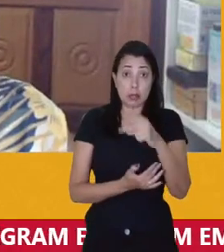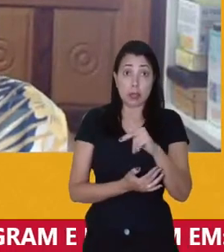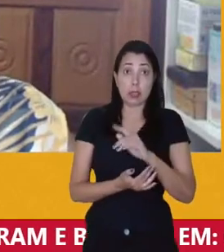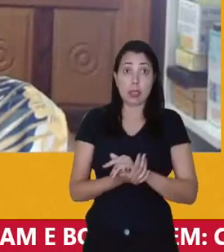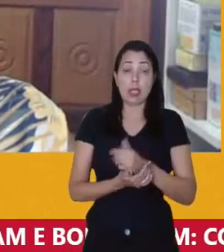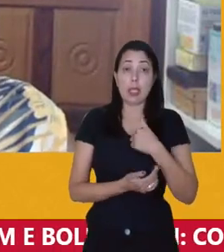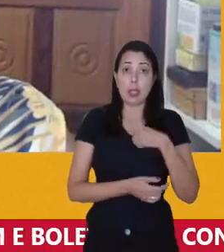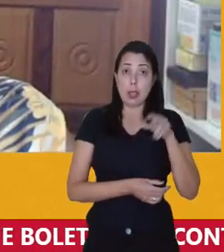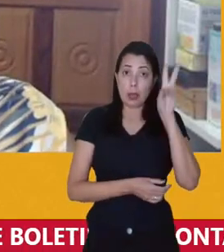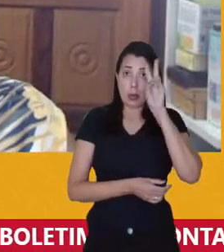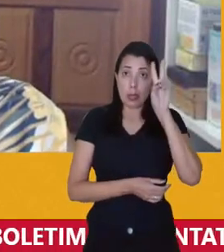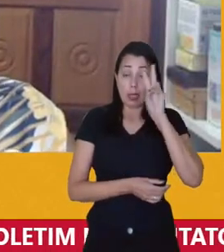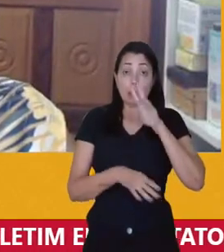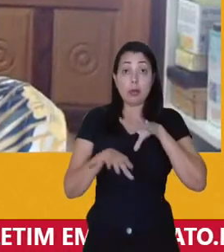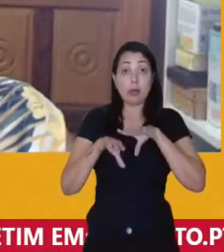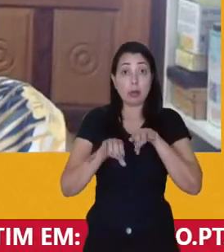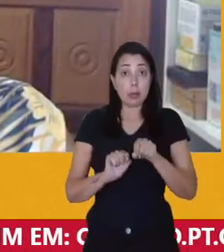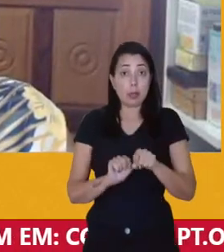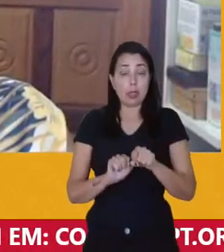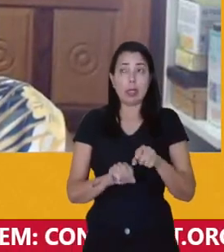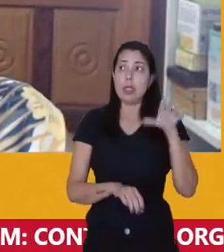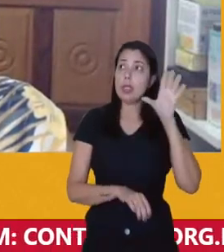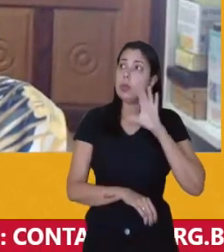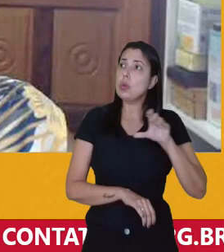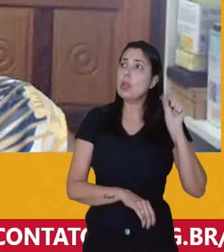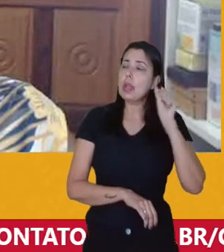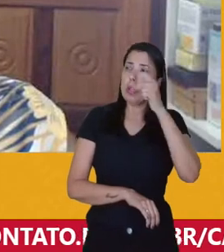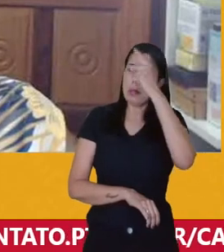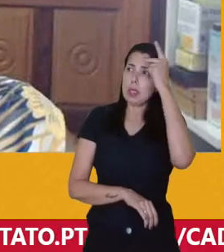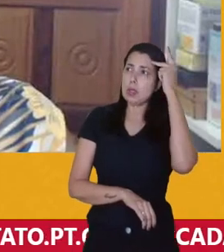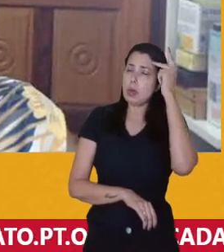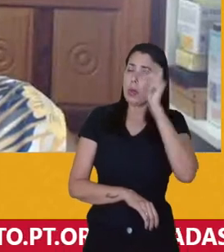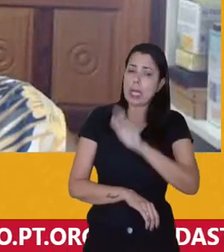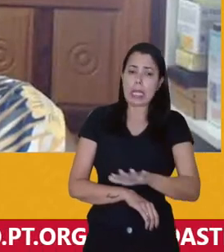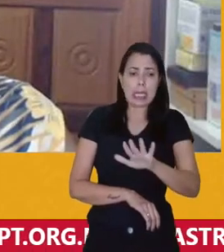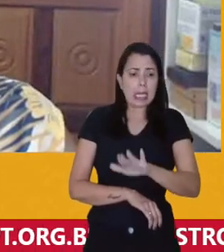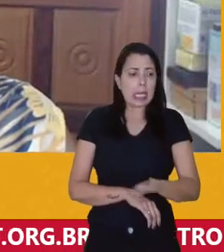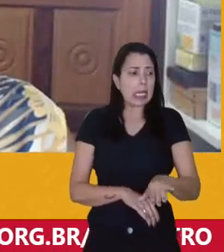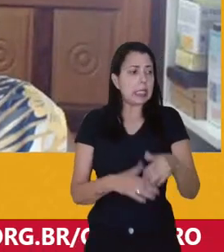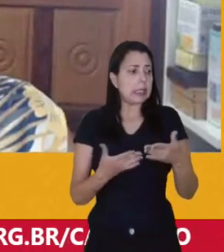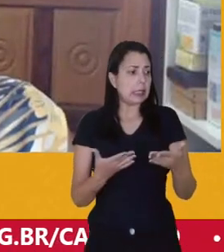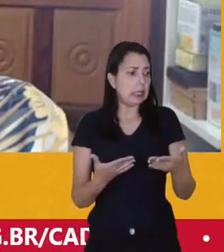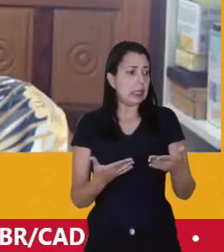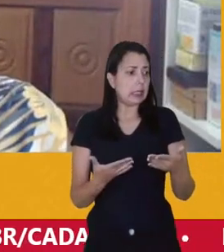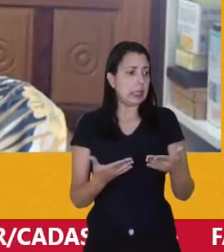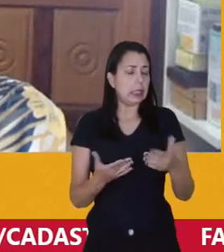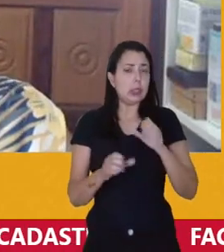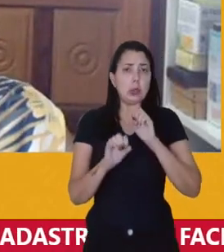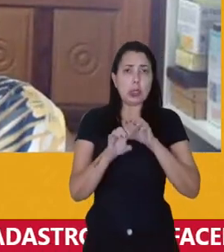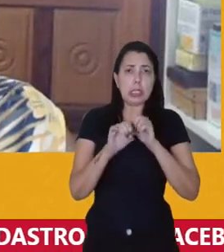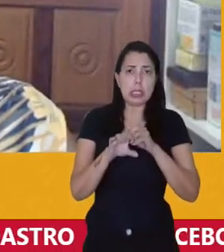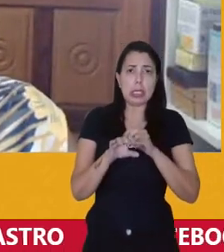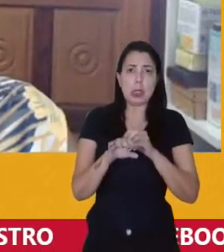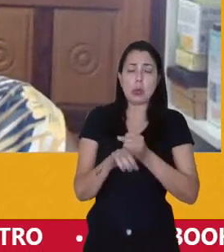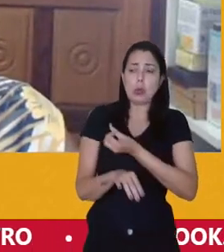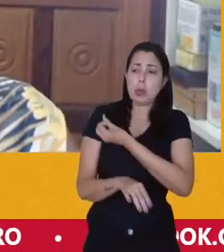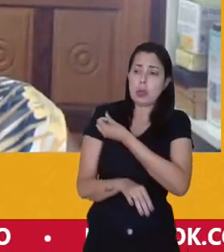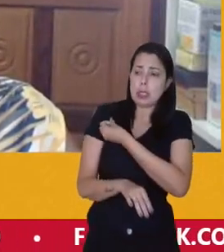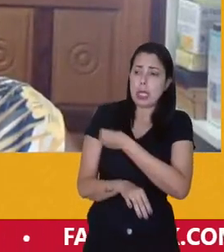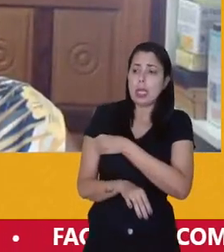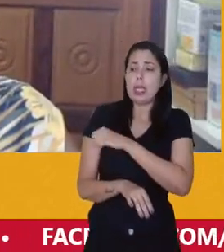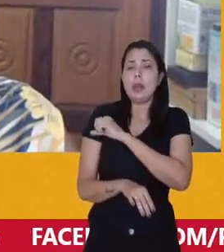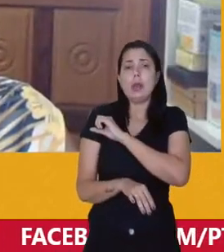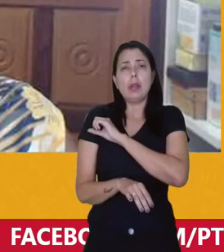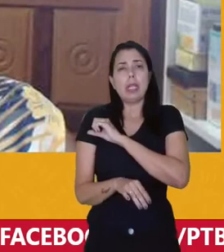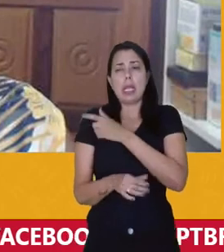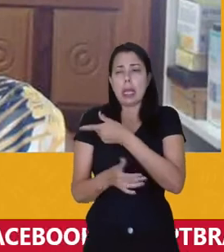me lembro que quando na graduação a gente escutava alguém falar que as crianças na infância, na educação infantil, discriminam umas às